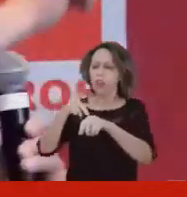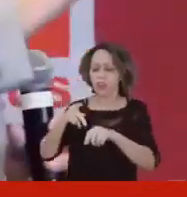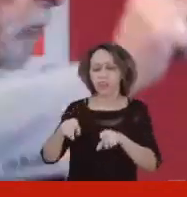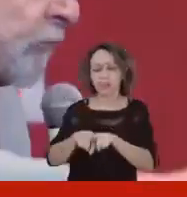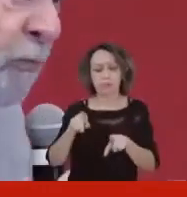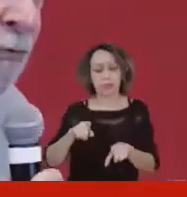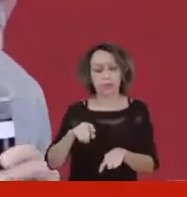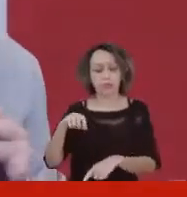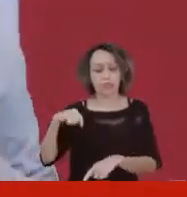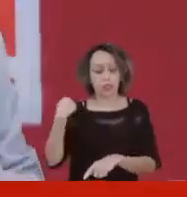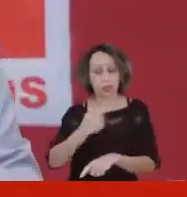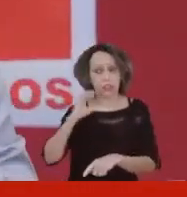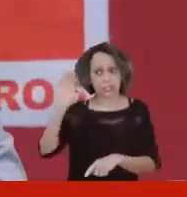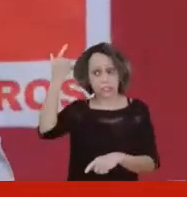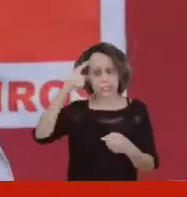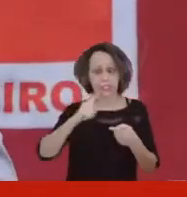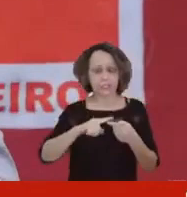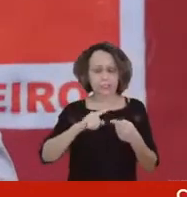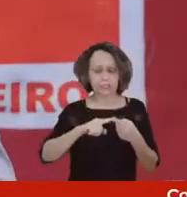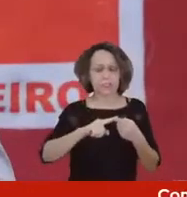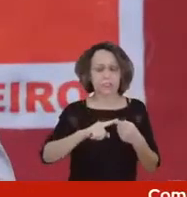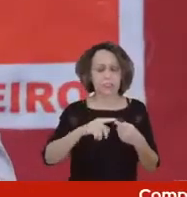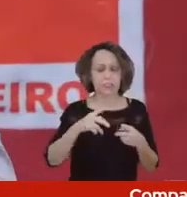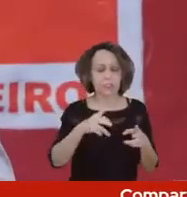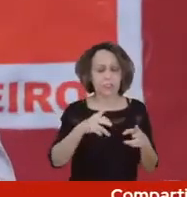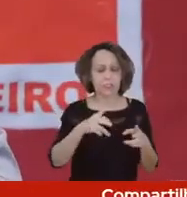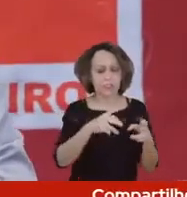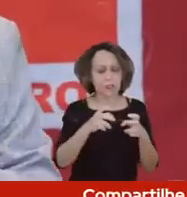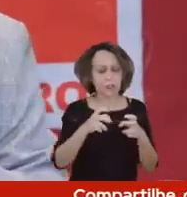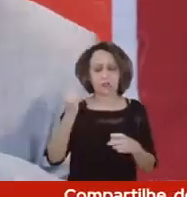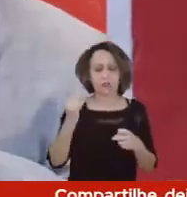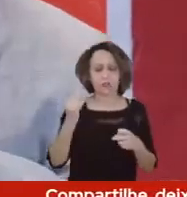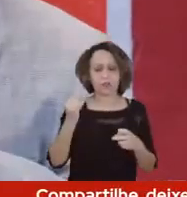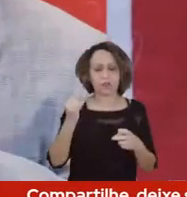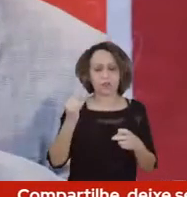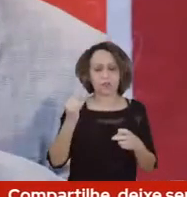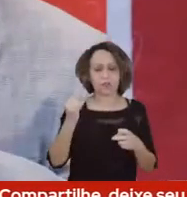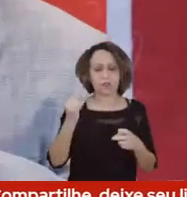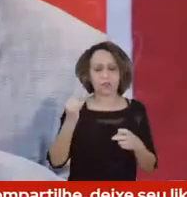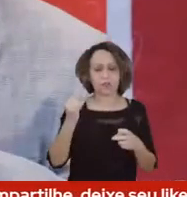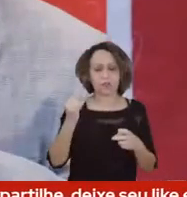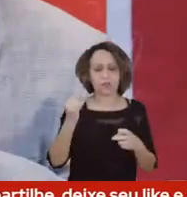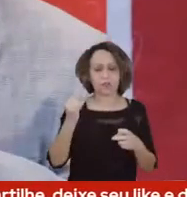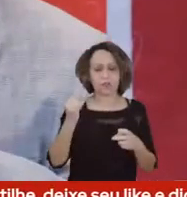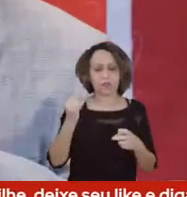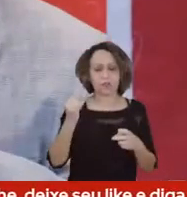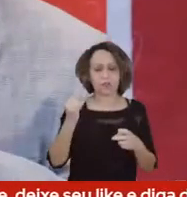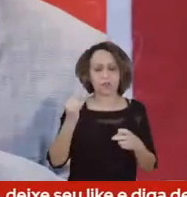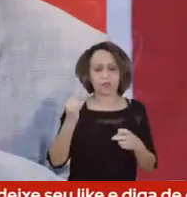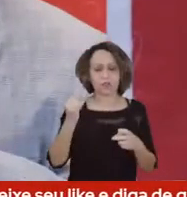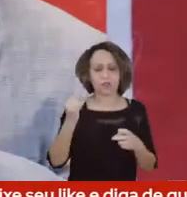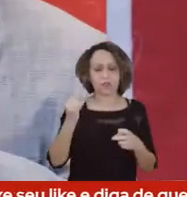os investimentos somos nós. E a Petrobras,